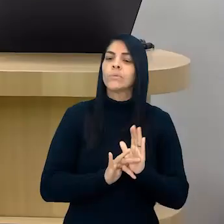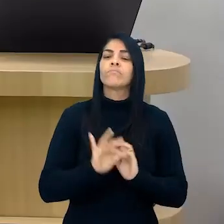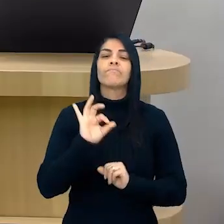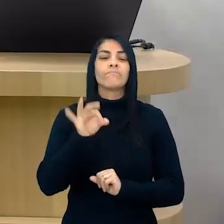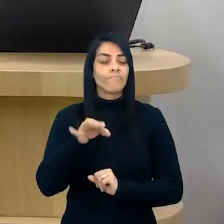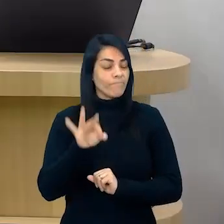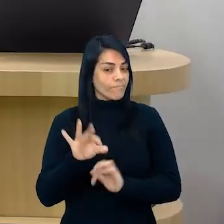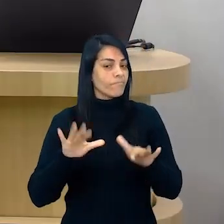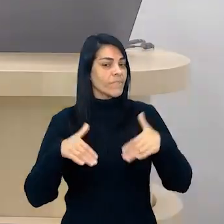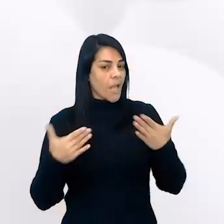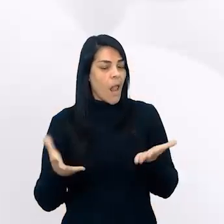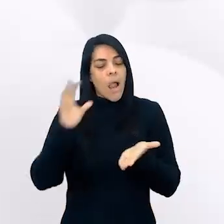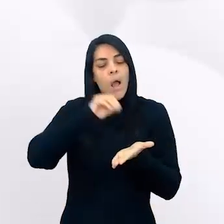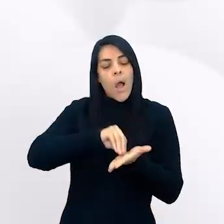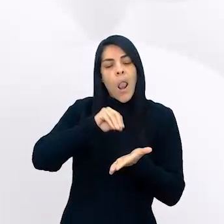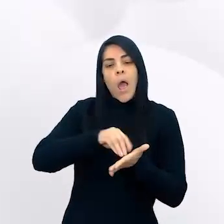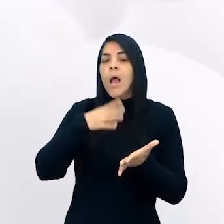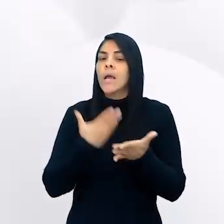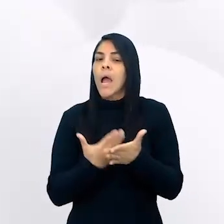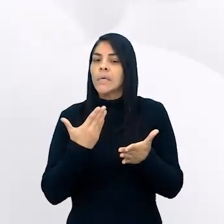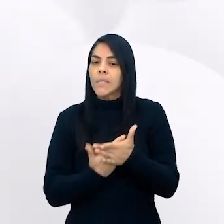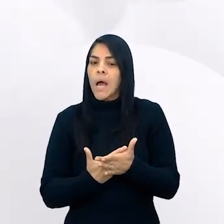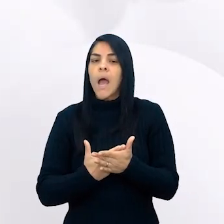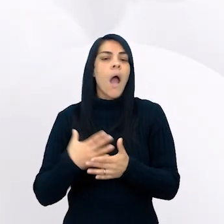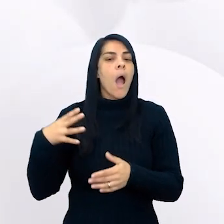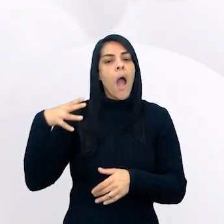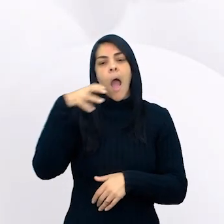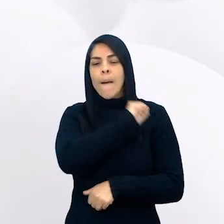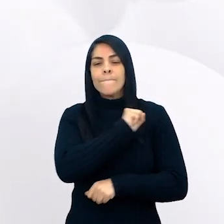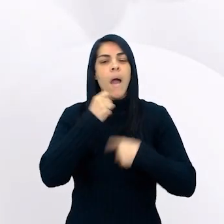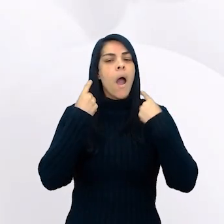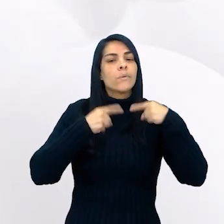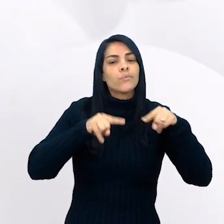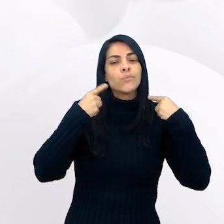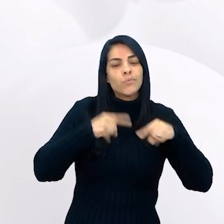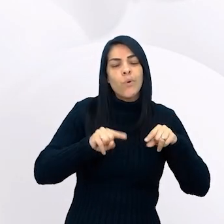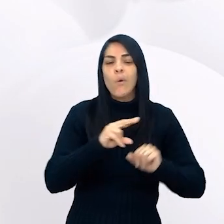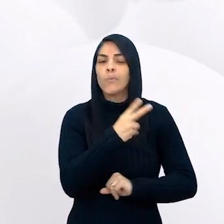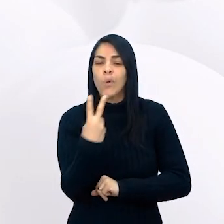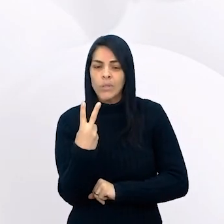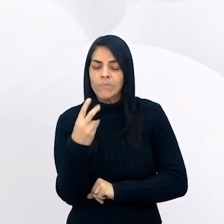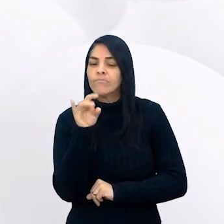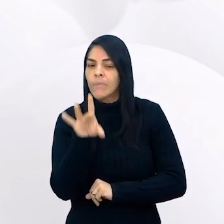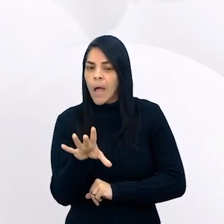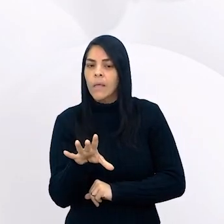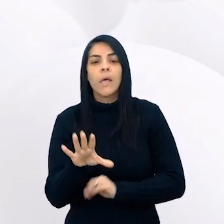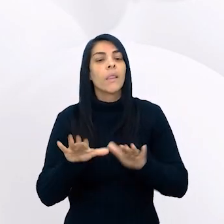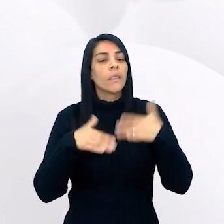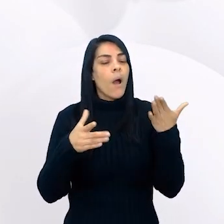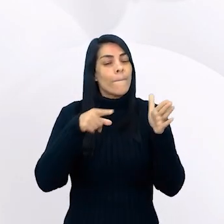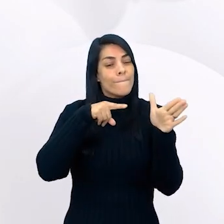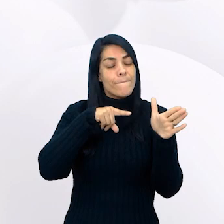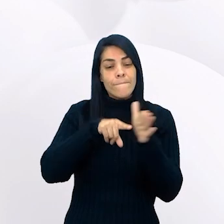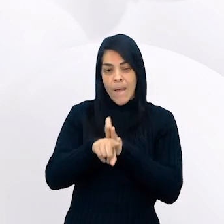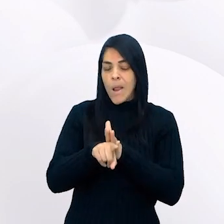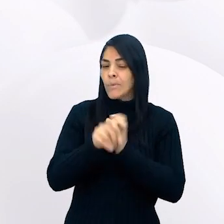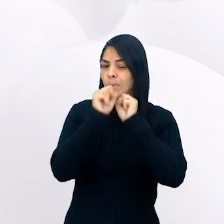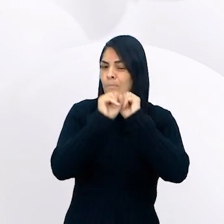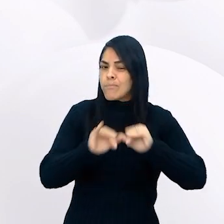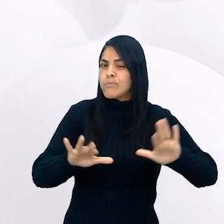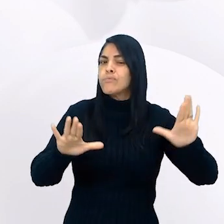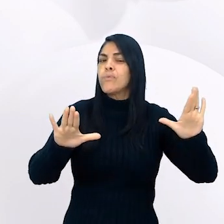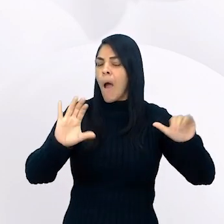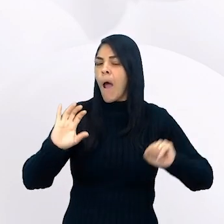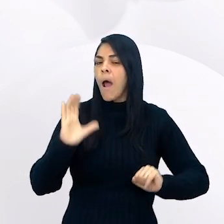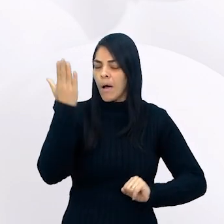Exatamente. Incluam nas aulas breves discussões feitas em pares. Então, aí são as perguntas disparadoras,